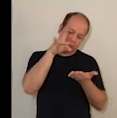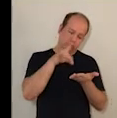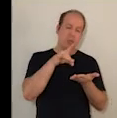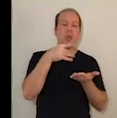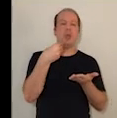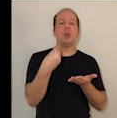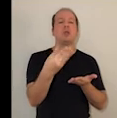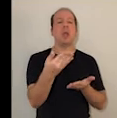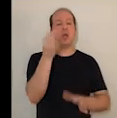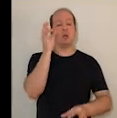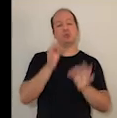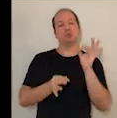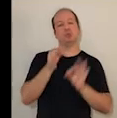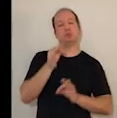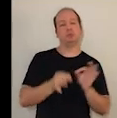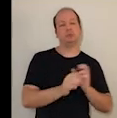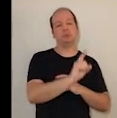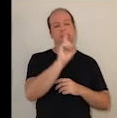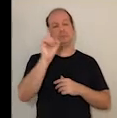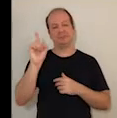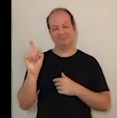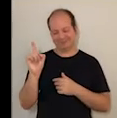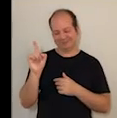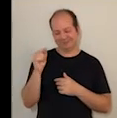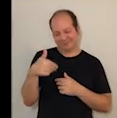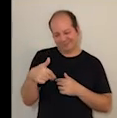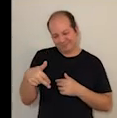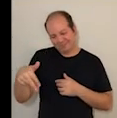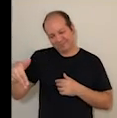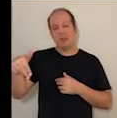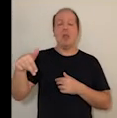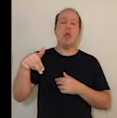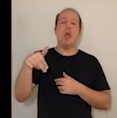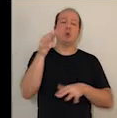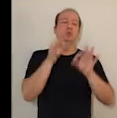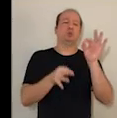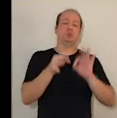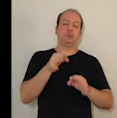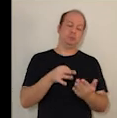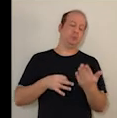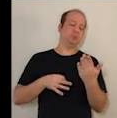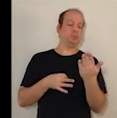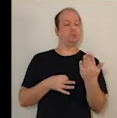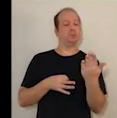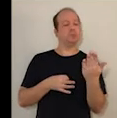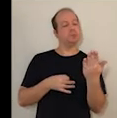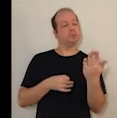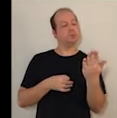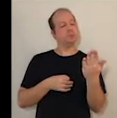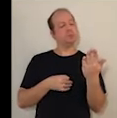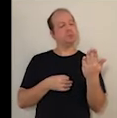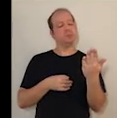certa solenidade, entrega-o ao juiz e se afasta com um abaixar de cabeça. Juiz segurando o testamento.